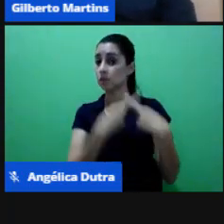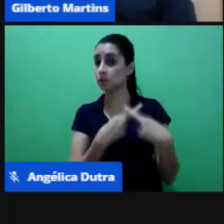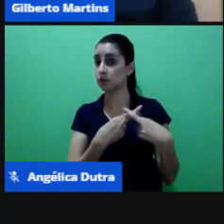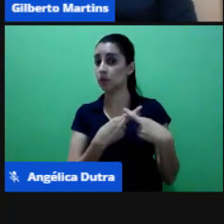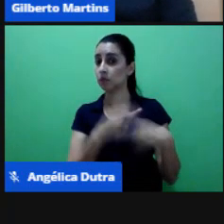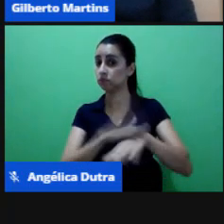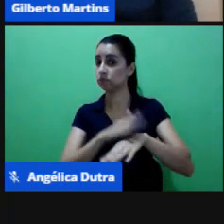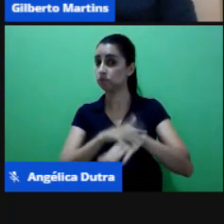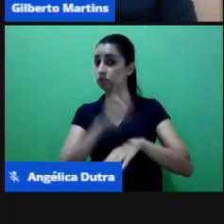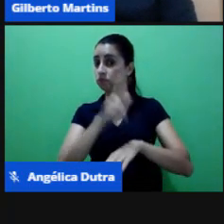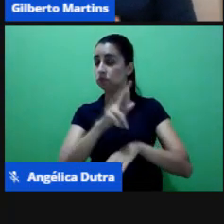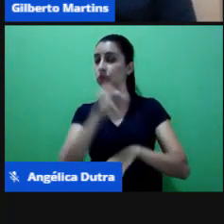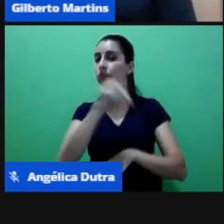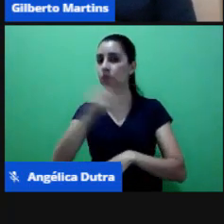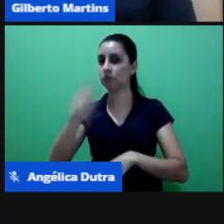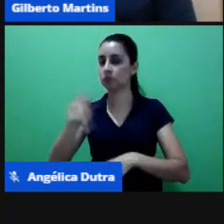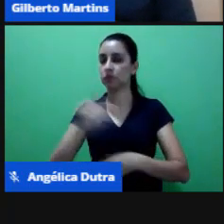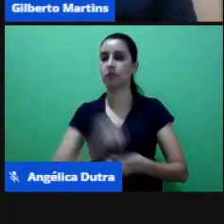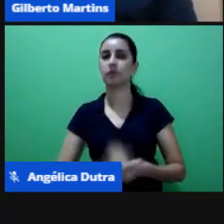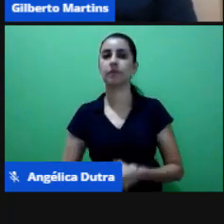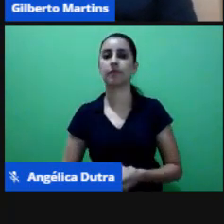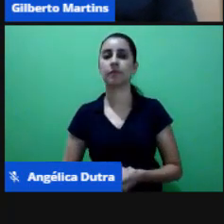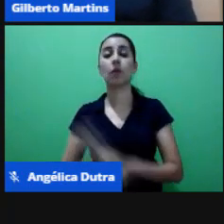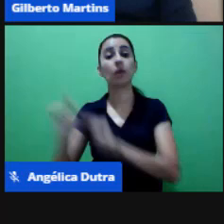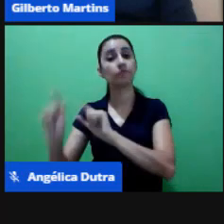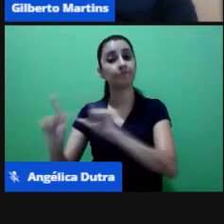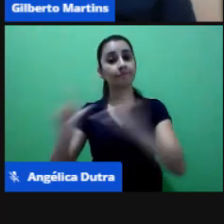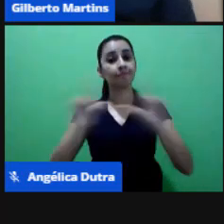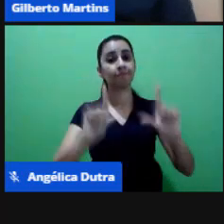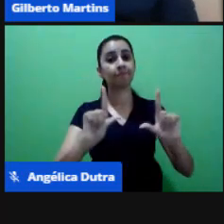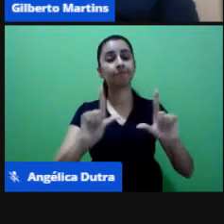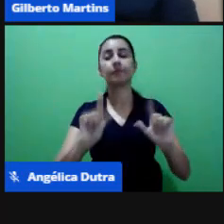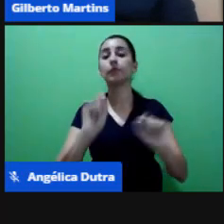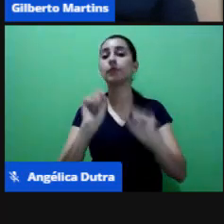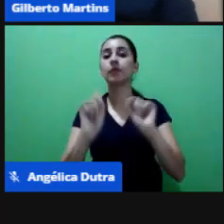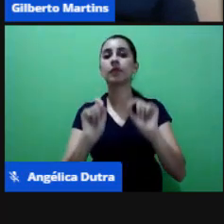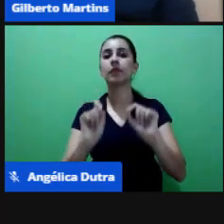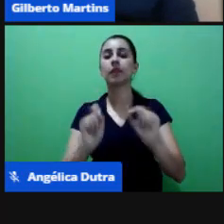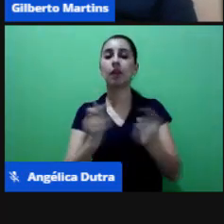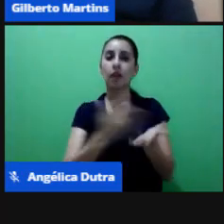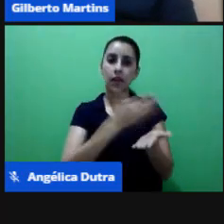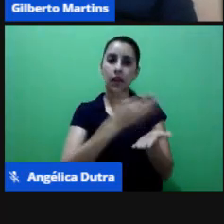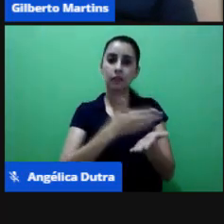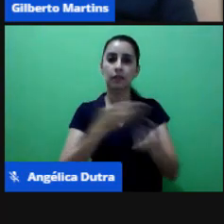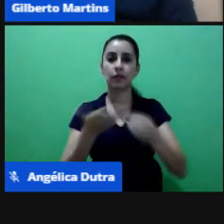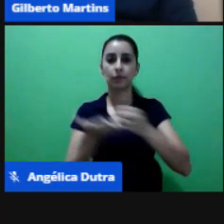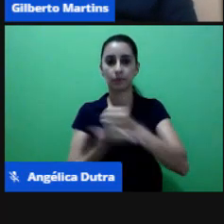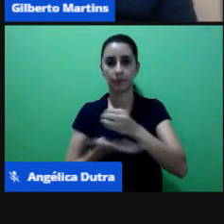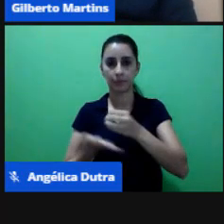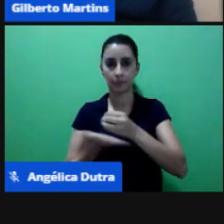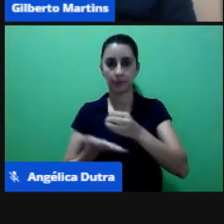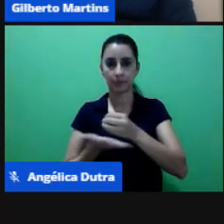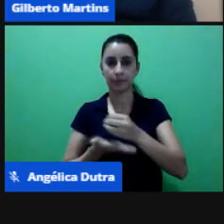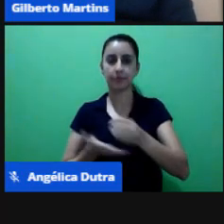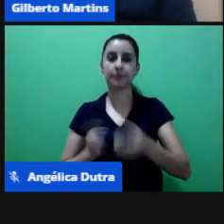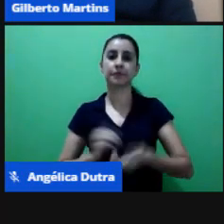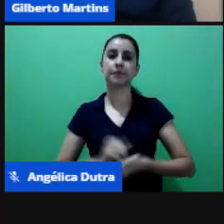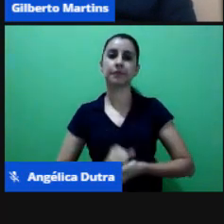slide agora, nós estaremos falando do caderno base. Pode mudar, por favor, o slide.